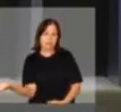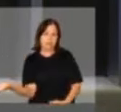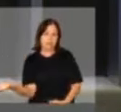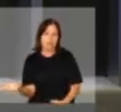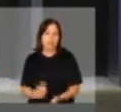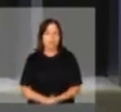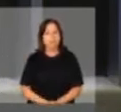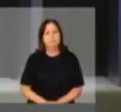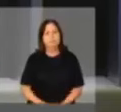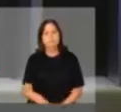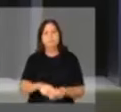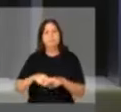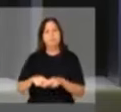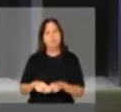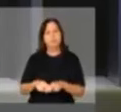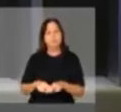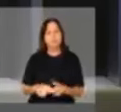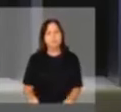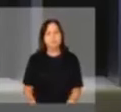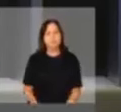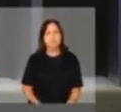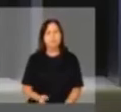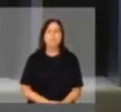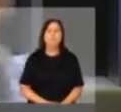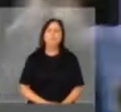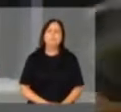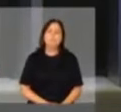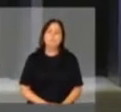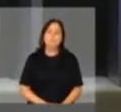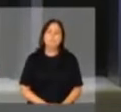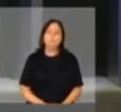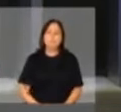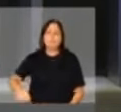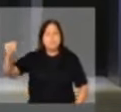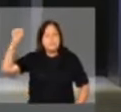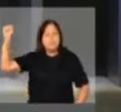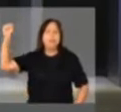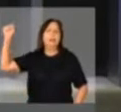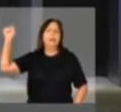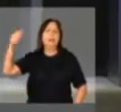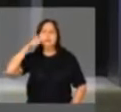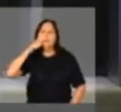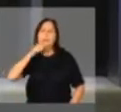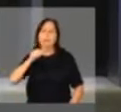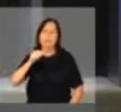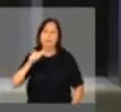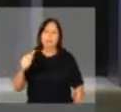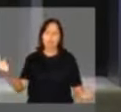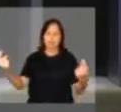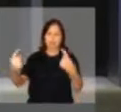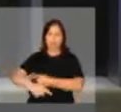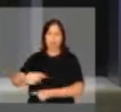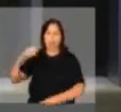as mulheres, que vão ser o baluarte da defesa contra Bolsonaro e contra suas atrocidades. Viva as mulheres!